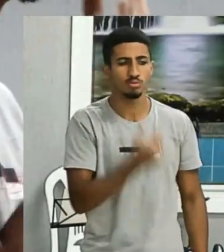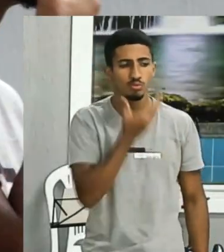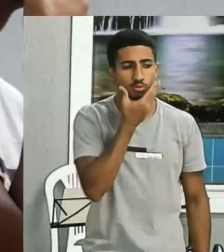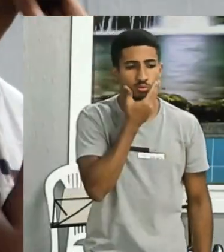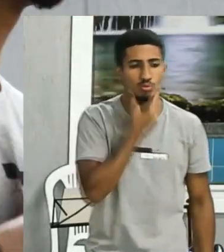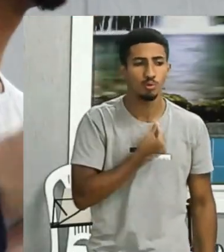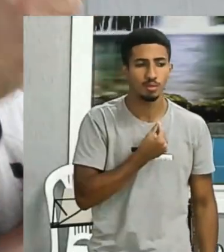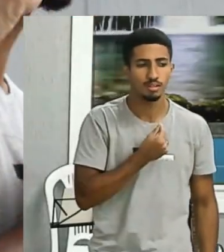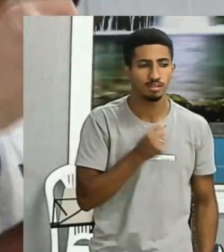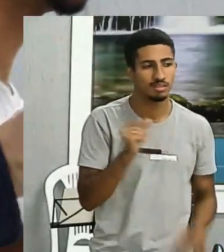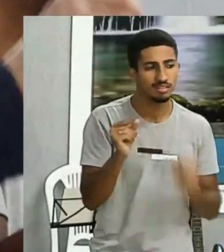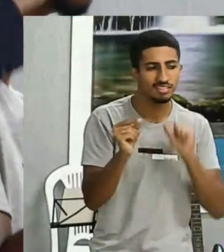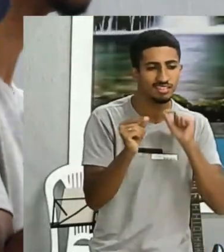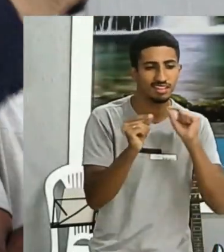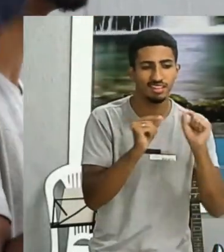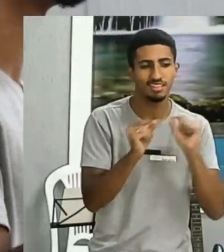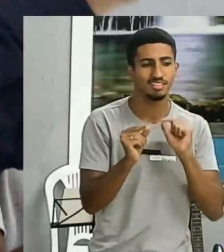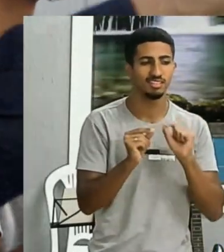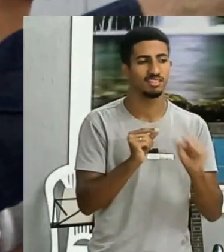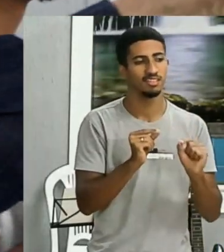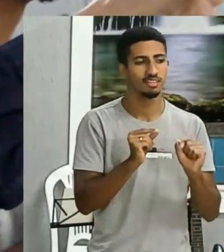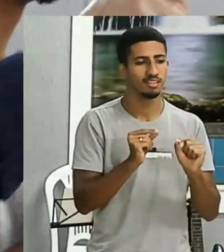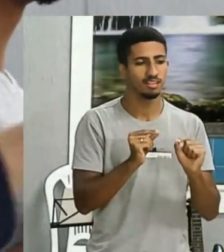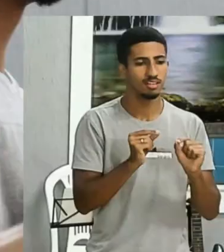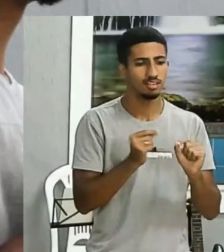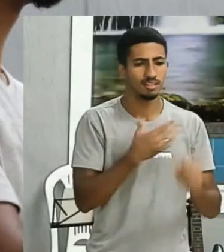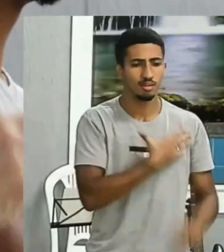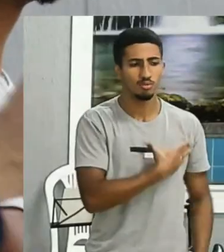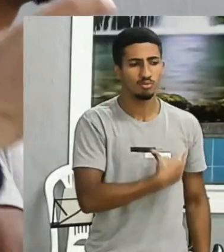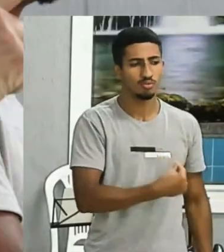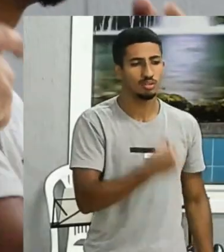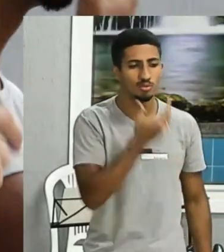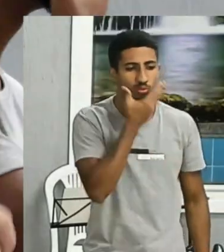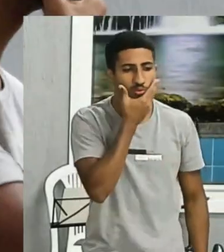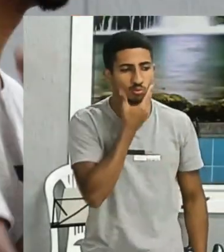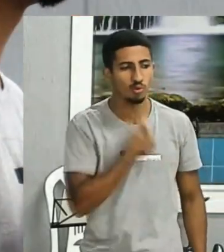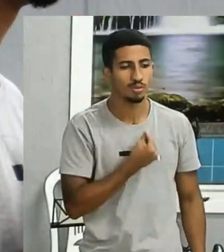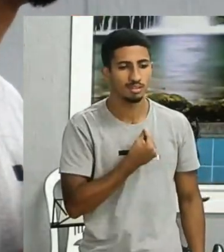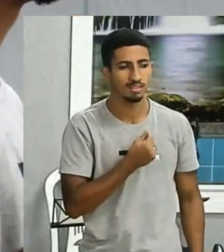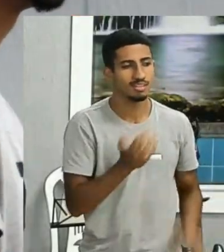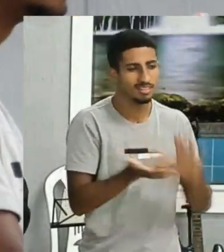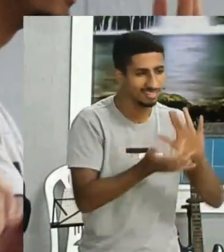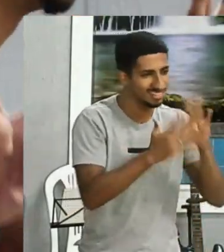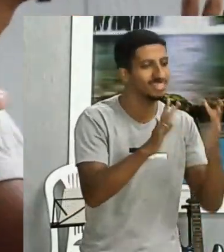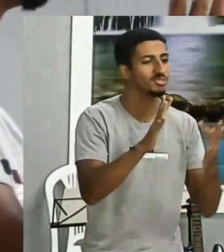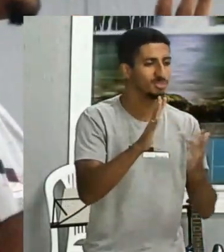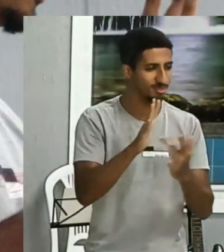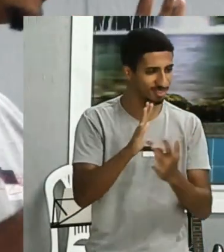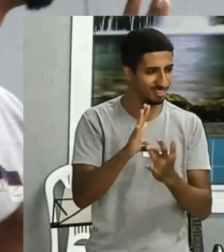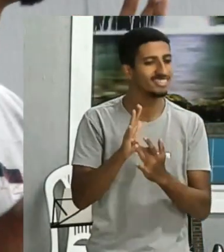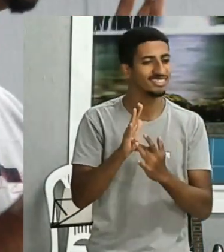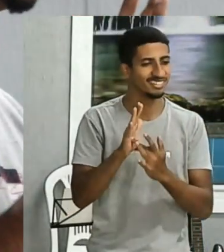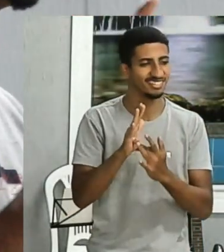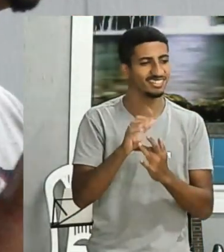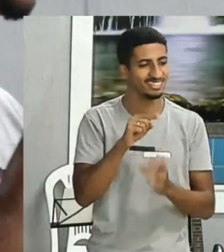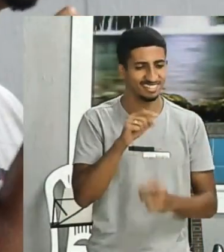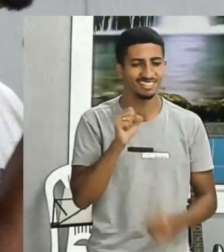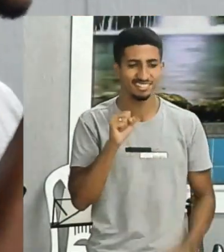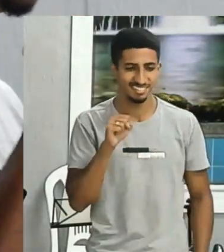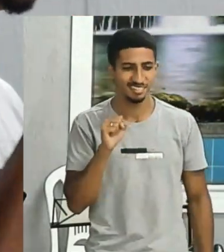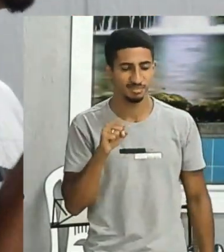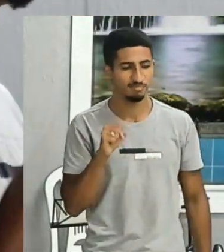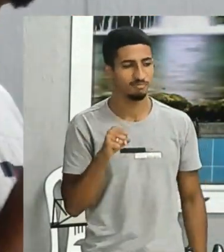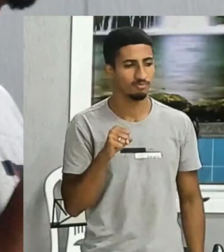das vezes, nos evangelhos, como Filho do Homem? Jesus. Irmãos, aqui tem uma mensagem